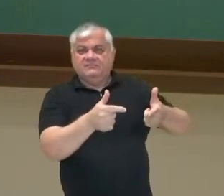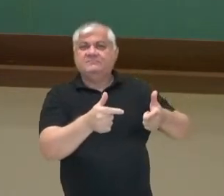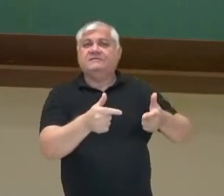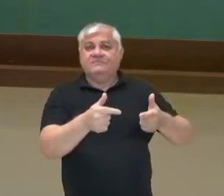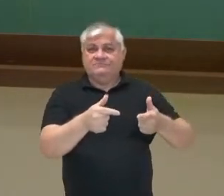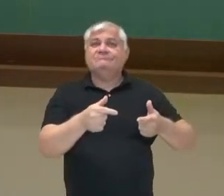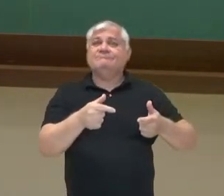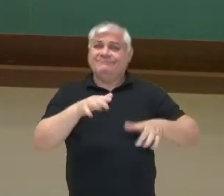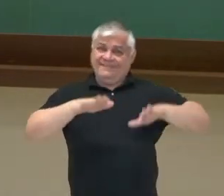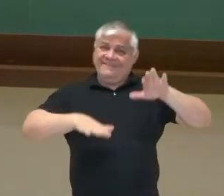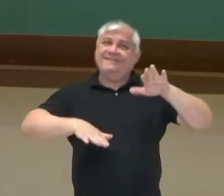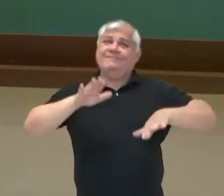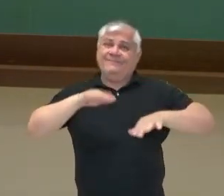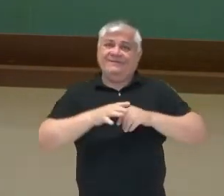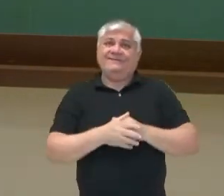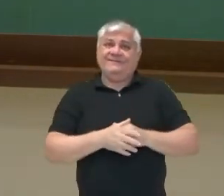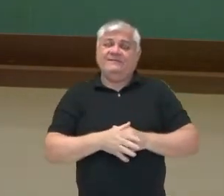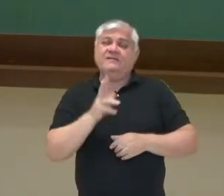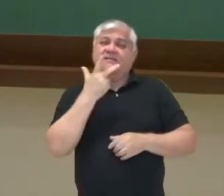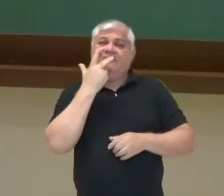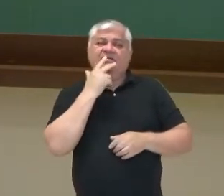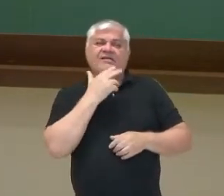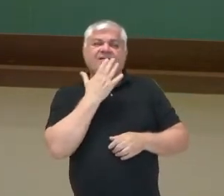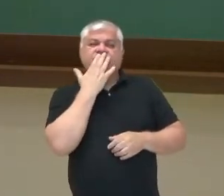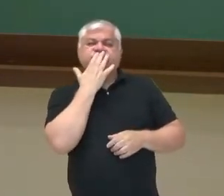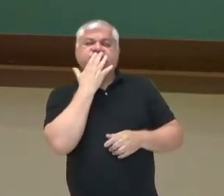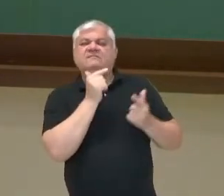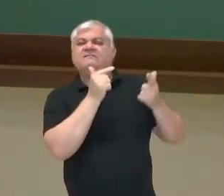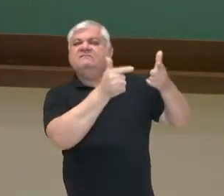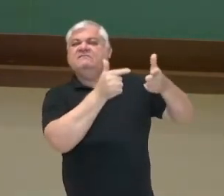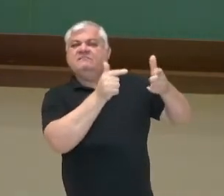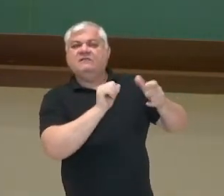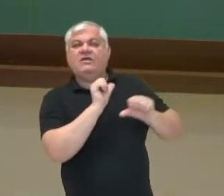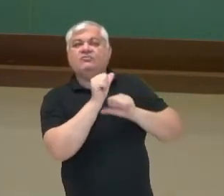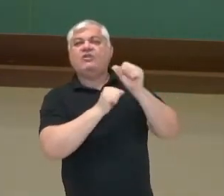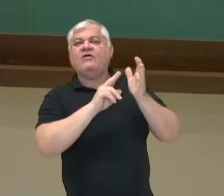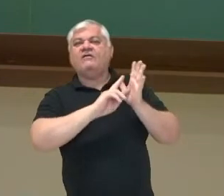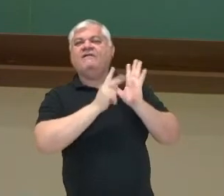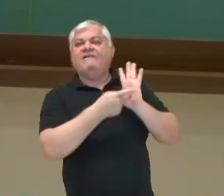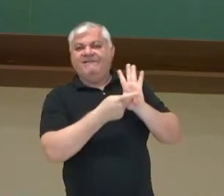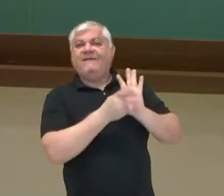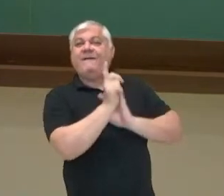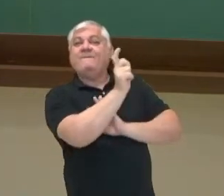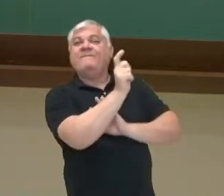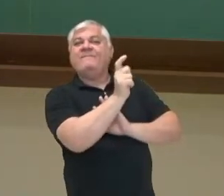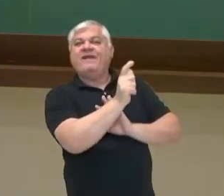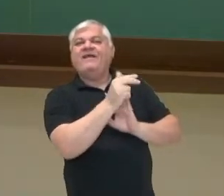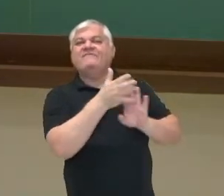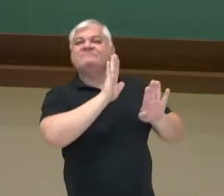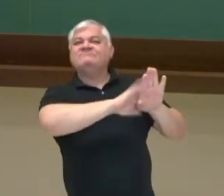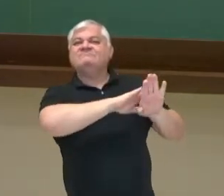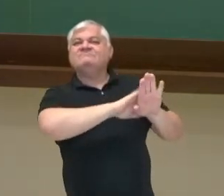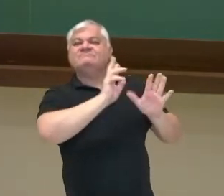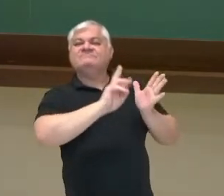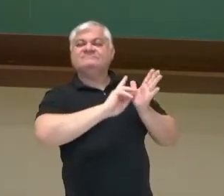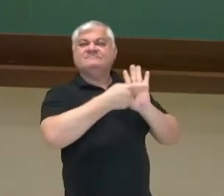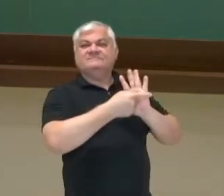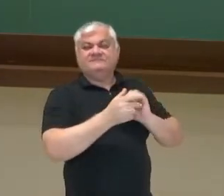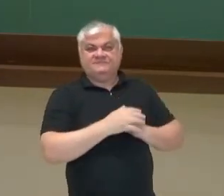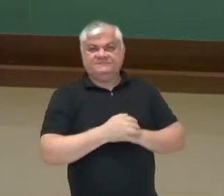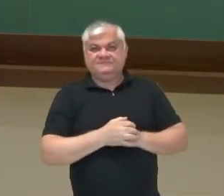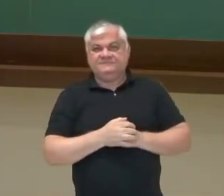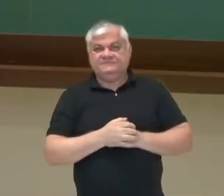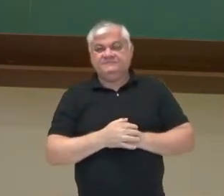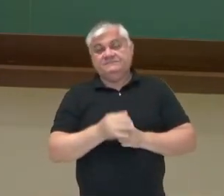então, quando eu digo alguma coisa em tom de ironia, eu mudo o sentido, eu inverto, né, o sentido que eu coloco. Por exemplo,